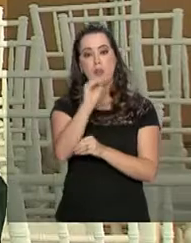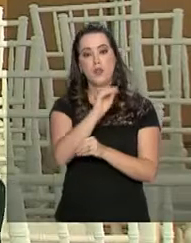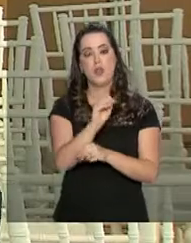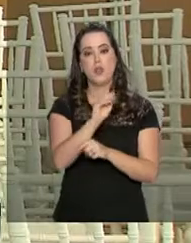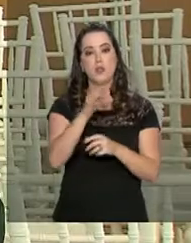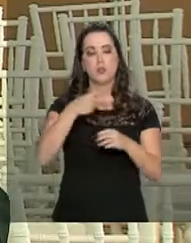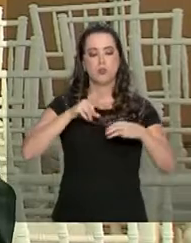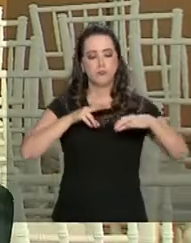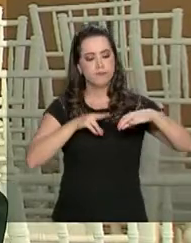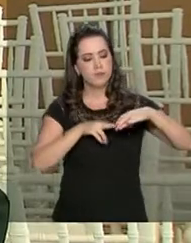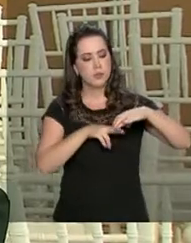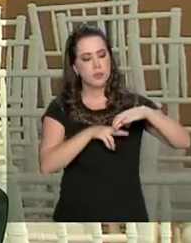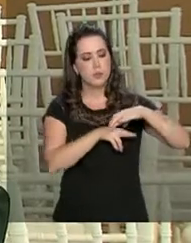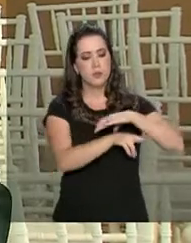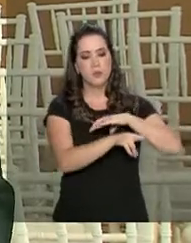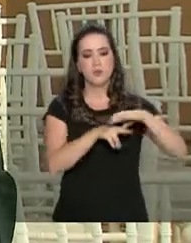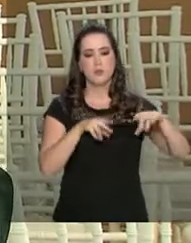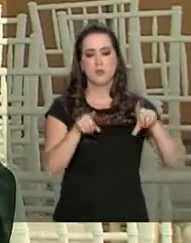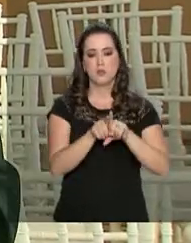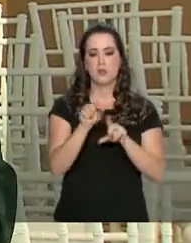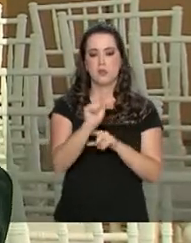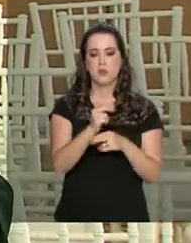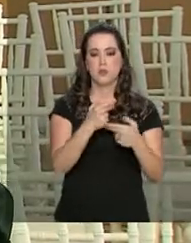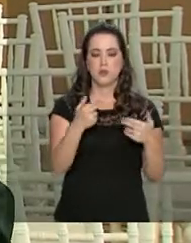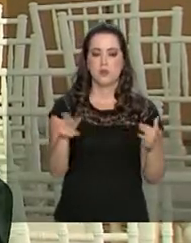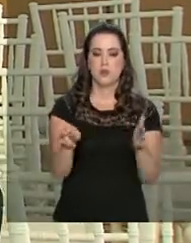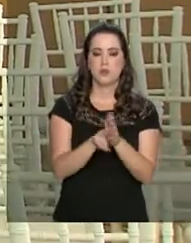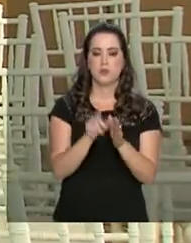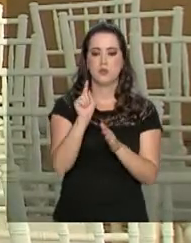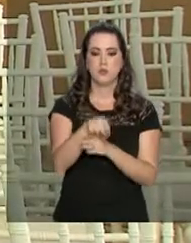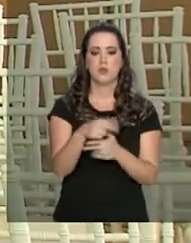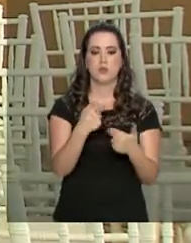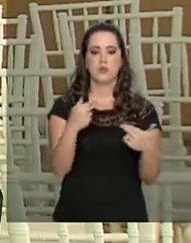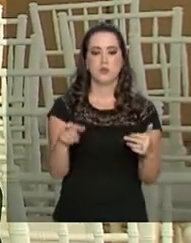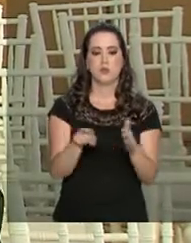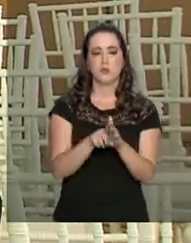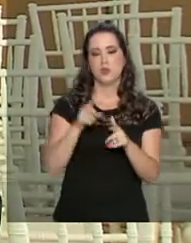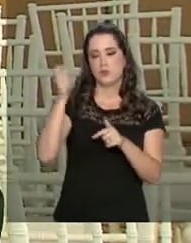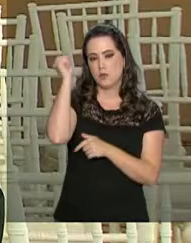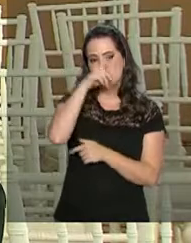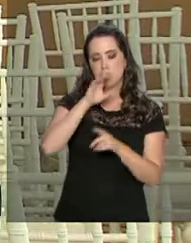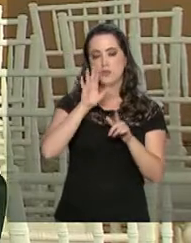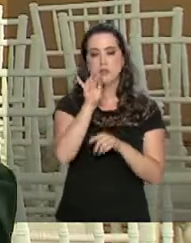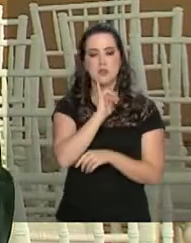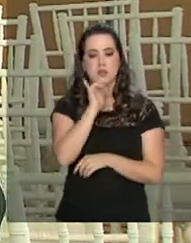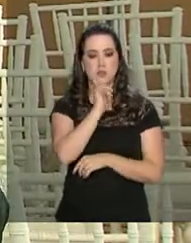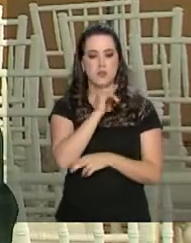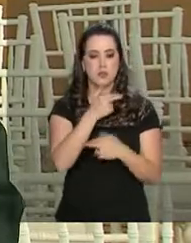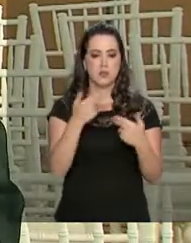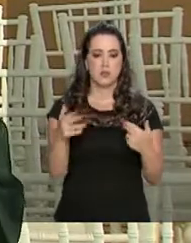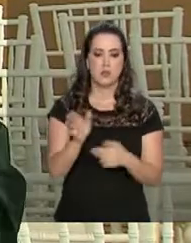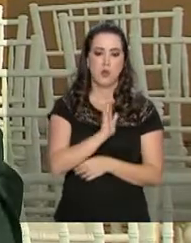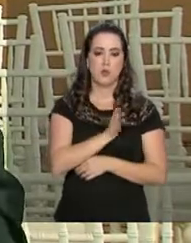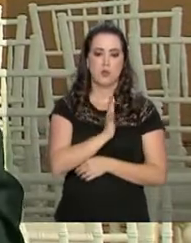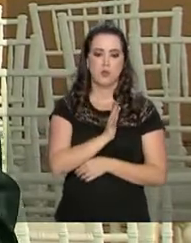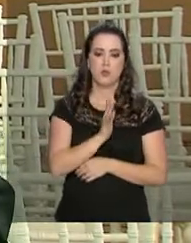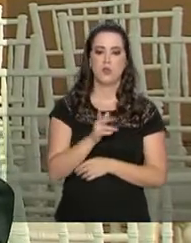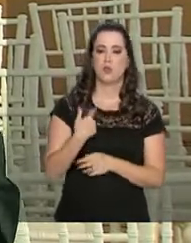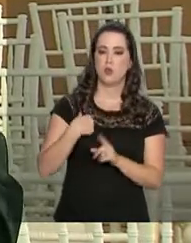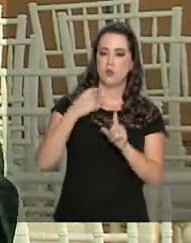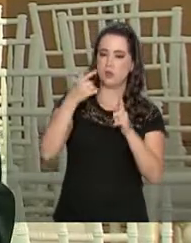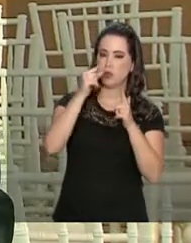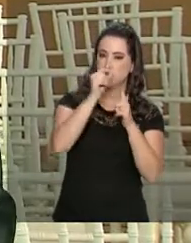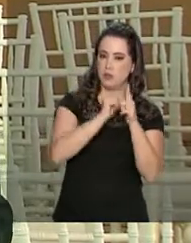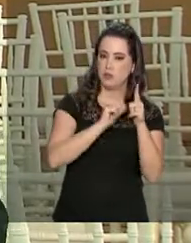laboratoriais, além também de atendimento de operações de alta complexidade, como, por exemplo, operações cardíacas,